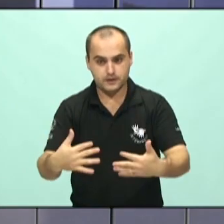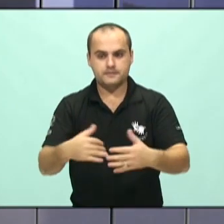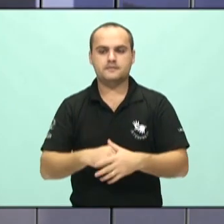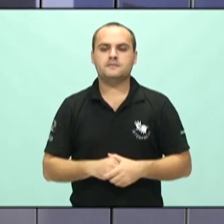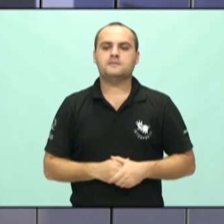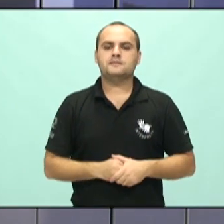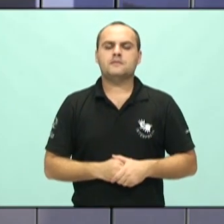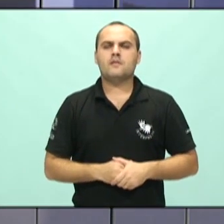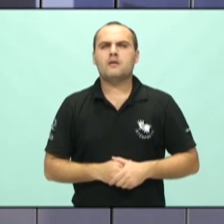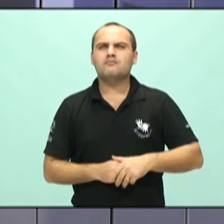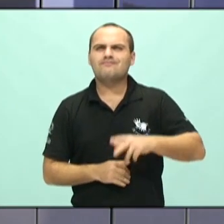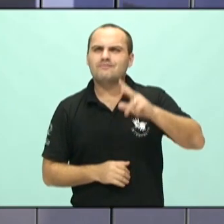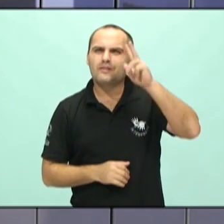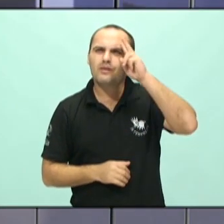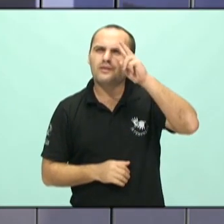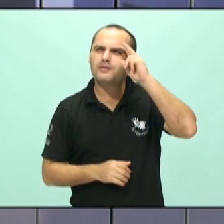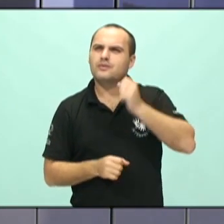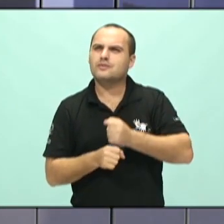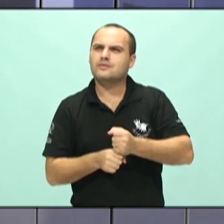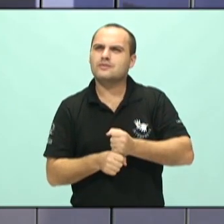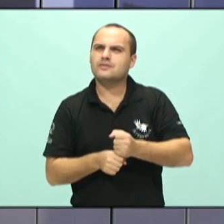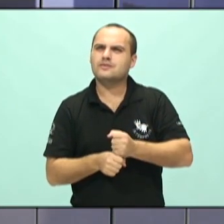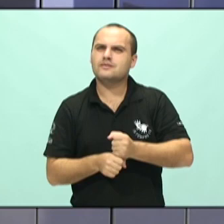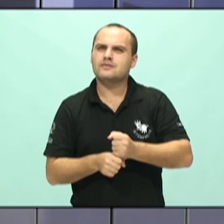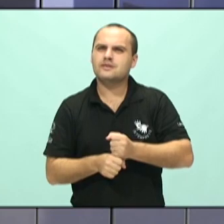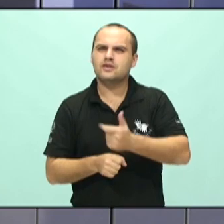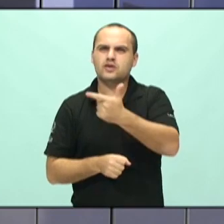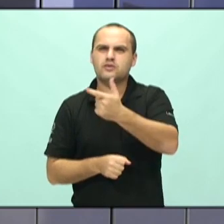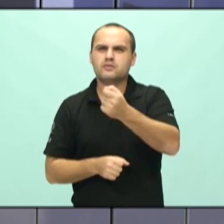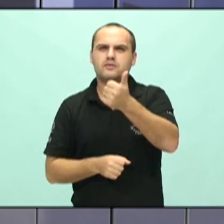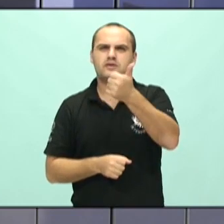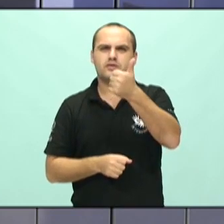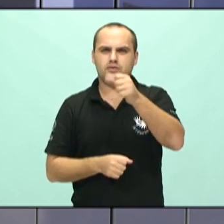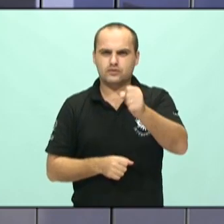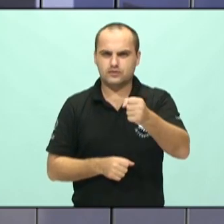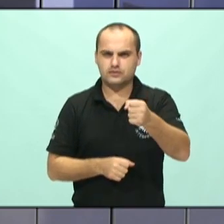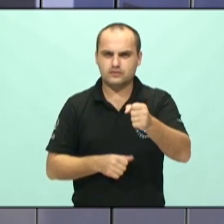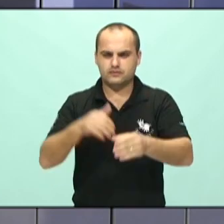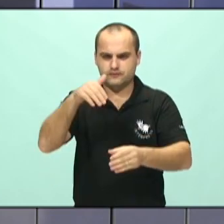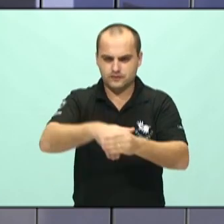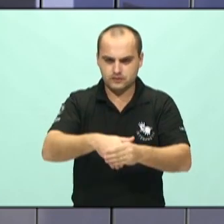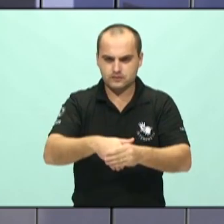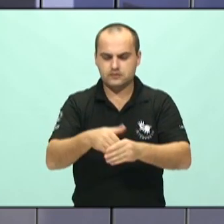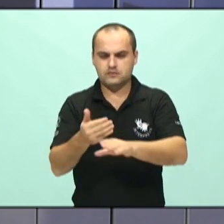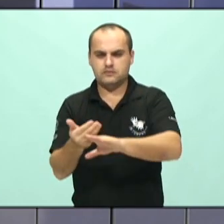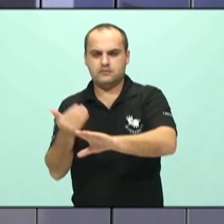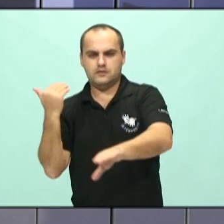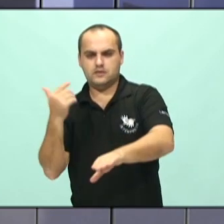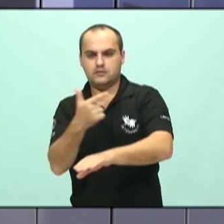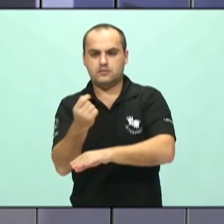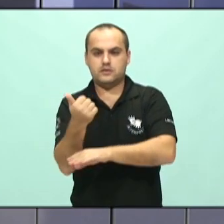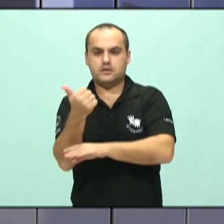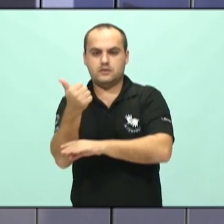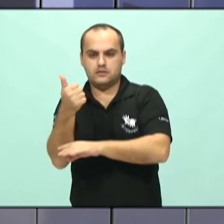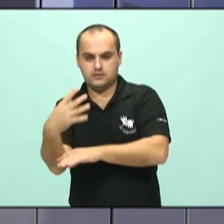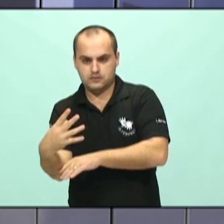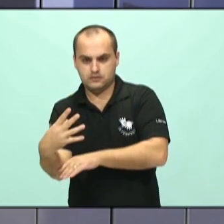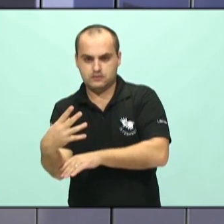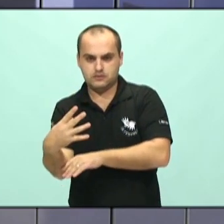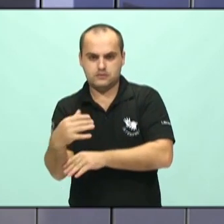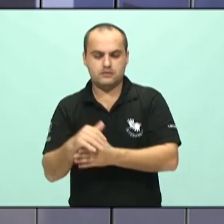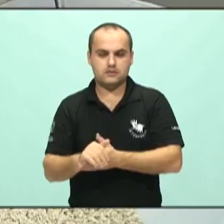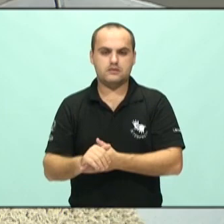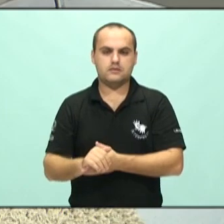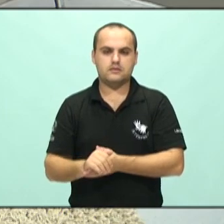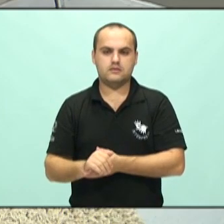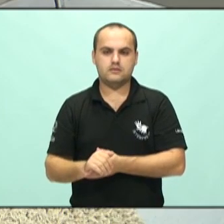Eu só não lembro o ano, a eleição foi a última foi 2018, né? E a anterior foi 2014? 2016?